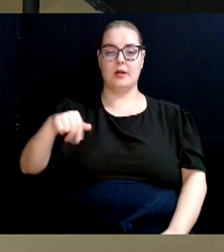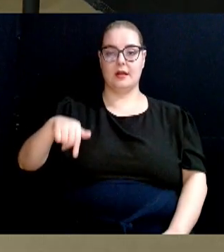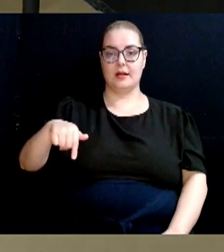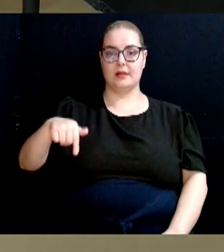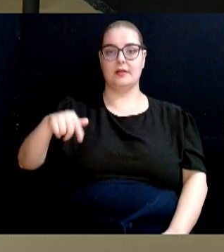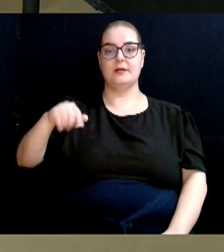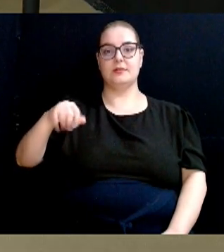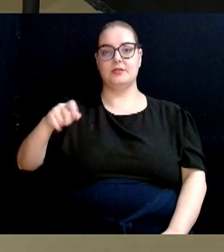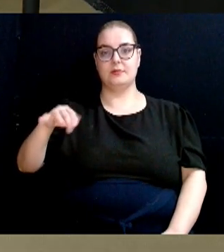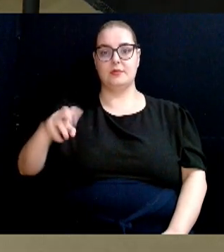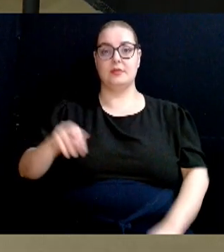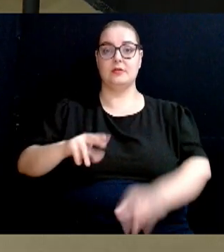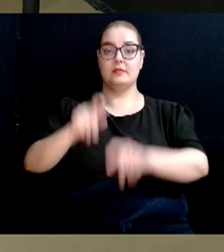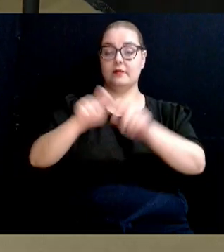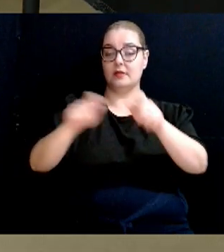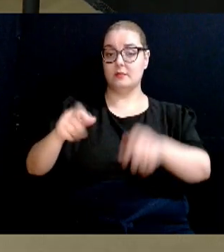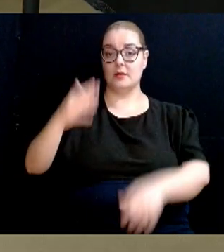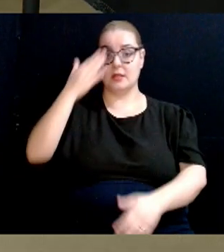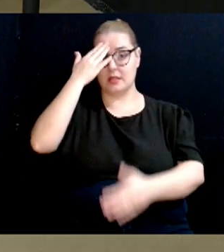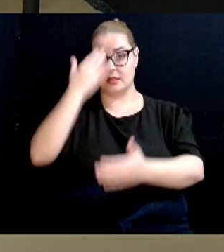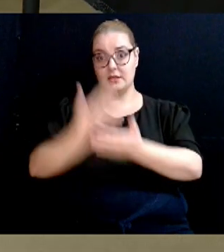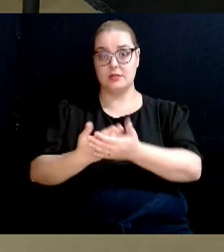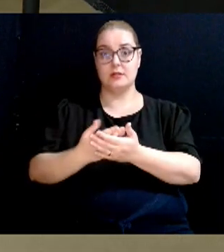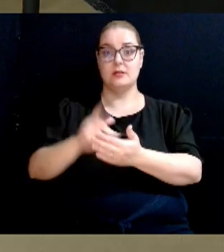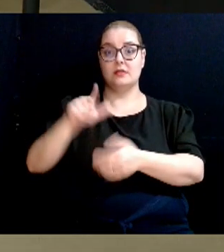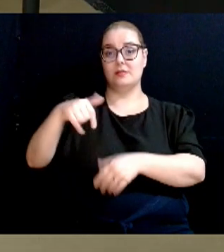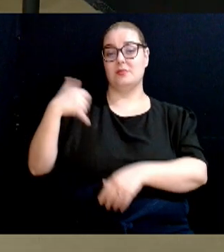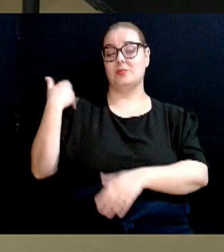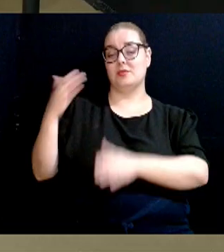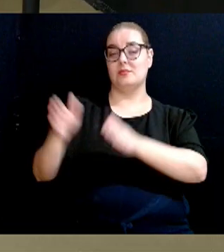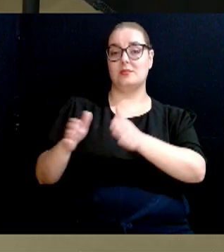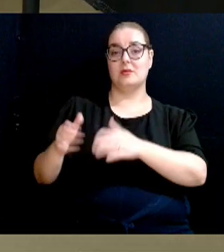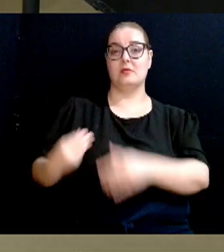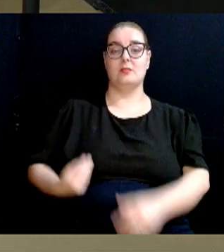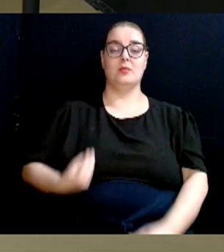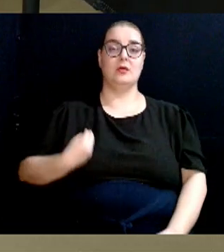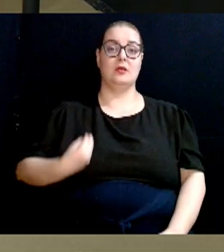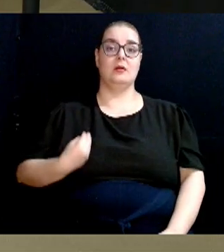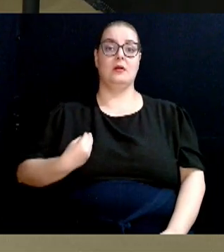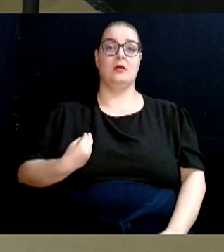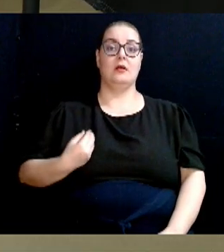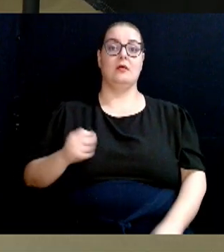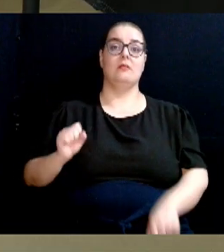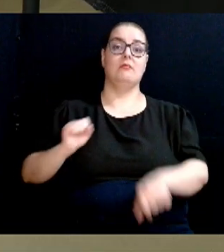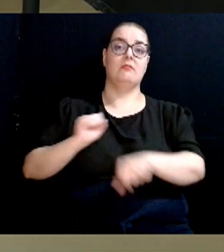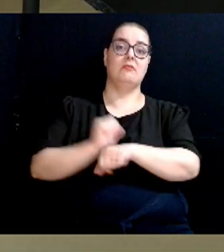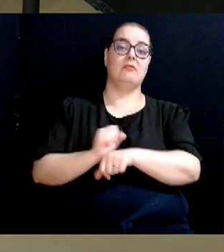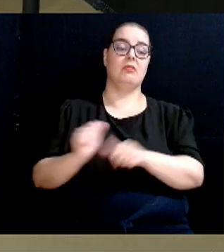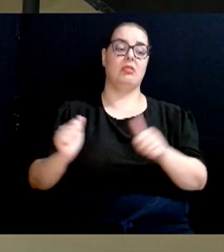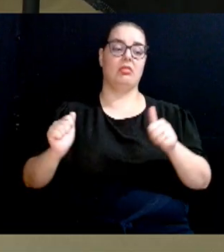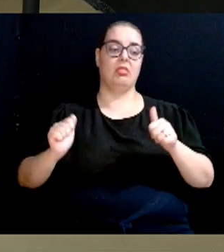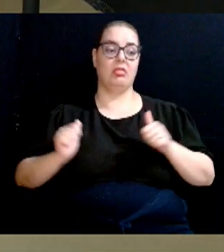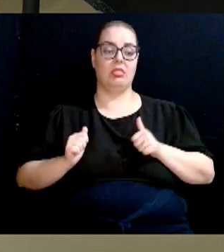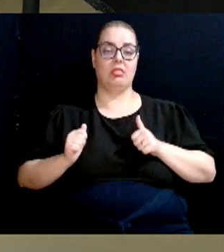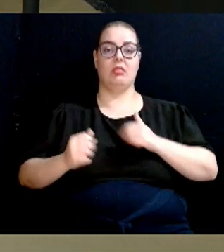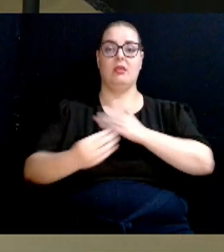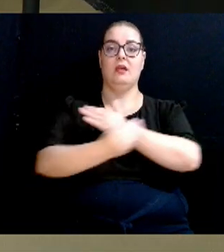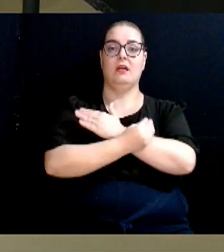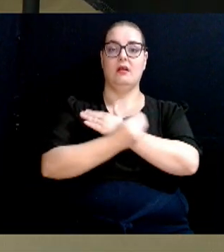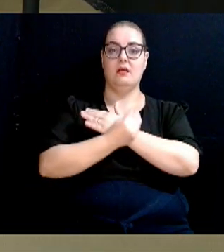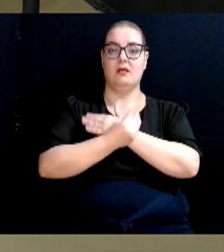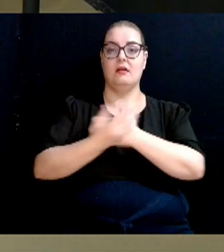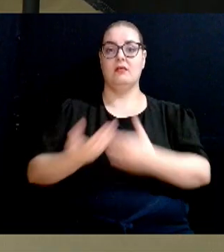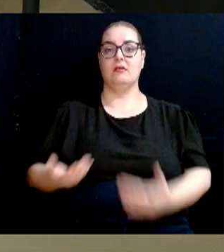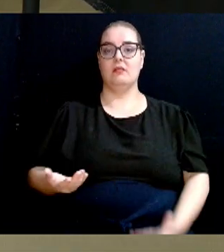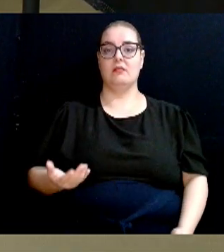que acredita que depois de certa idade precisa levar uma vida muito mais parada para se preservar. Poupar demais o corpo